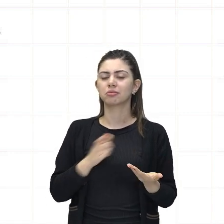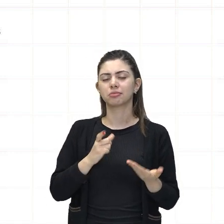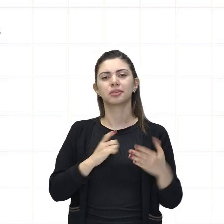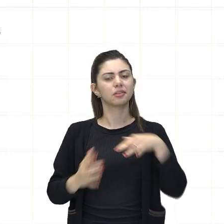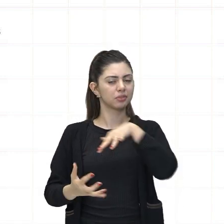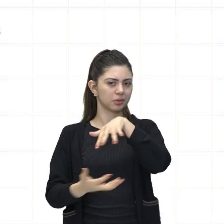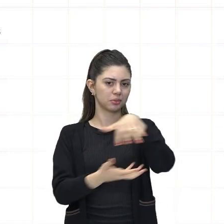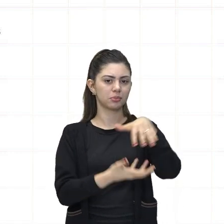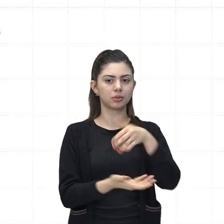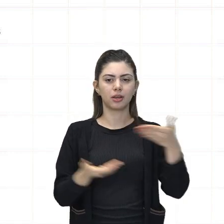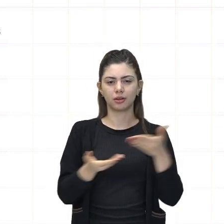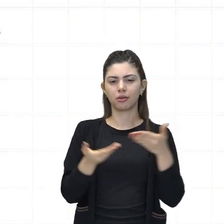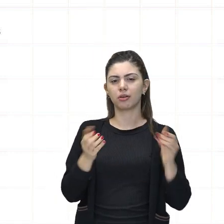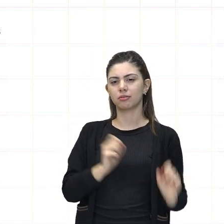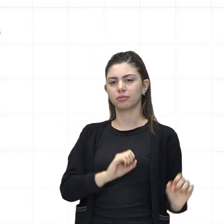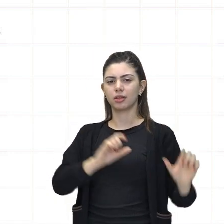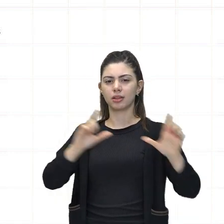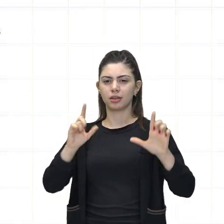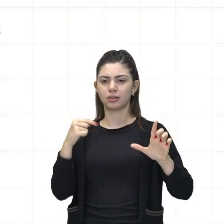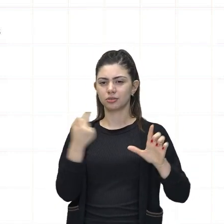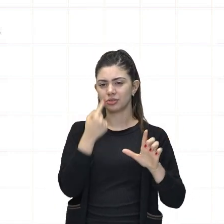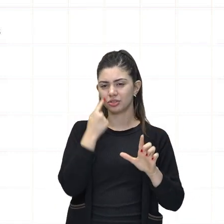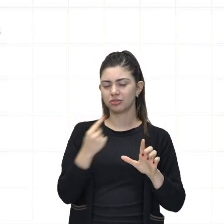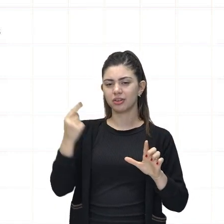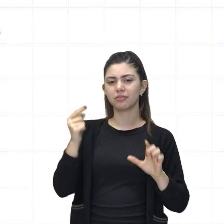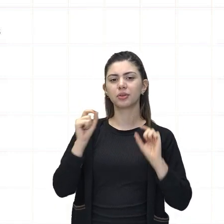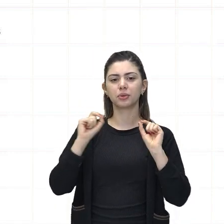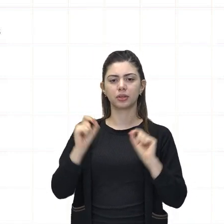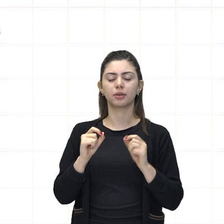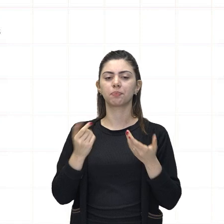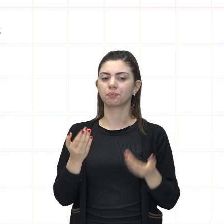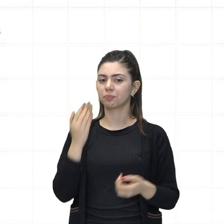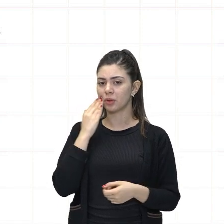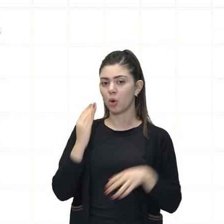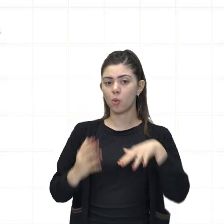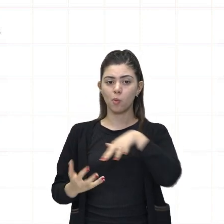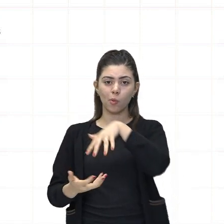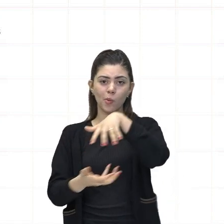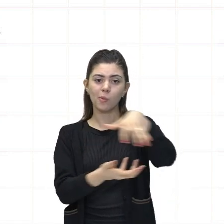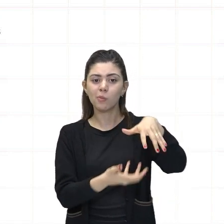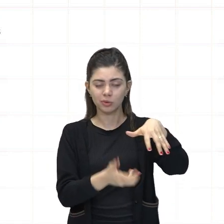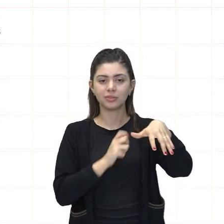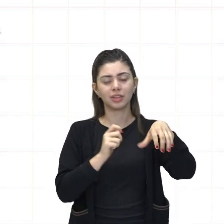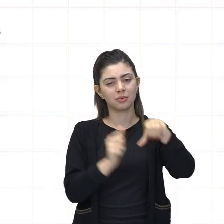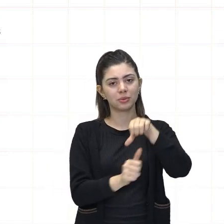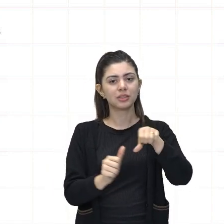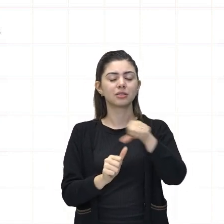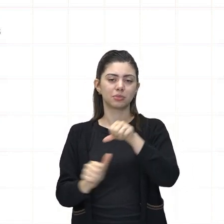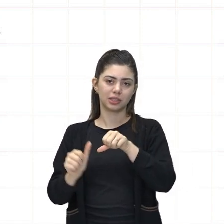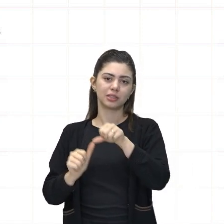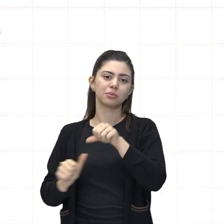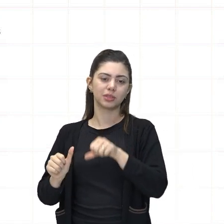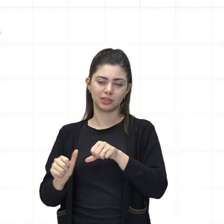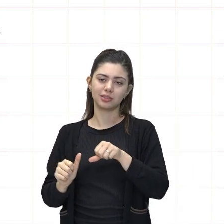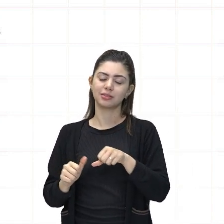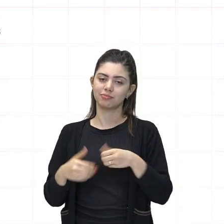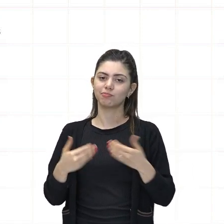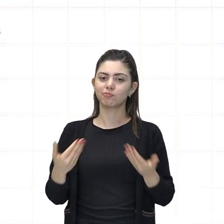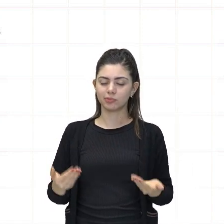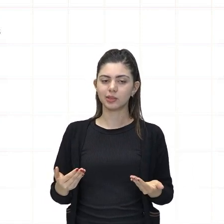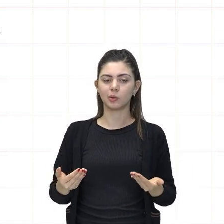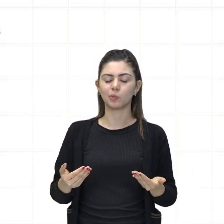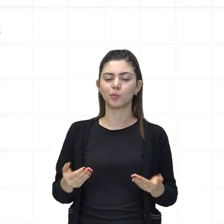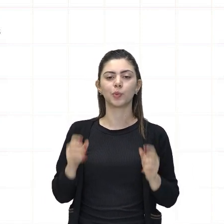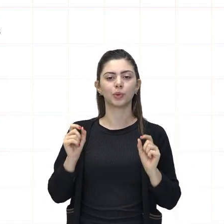Então, na próxima tela, a gente vai ver aí que o mundo não é imutável. Os territórios ainda podem mudar. O que a gente está vendo